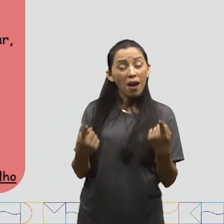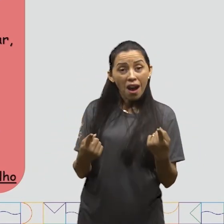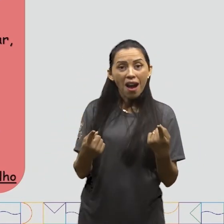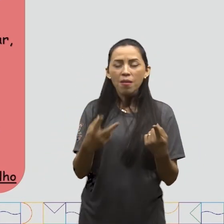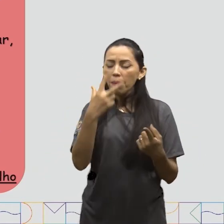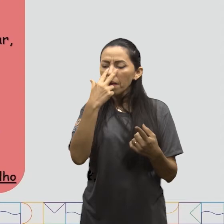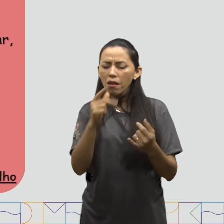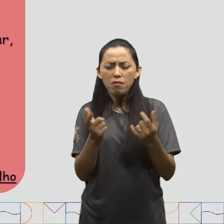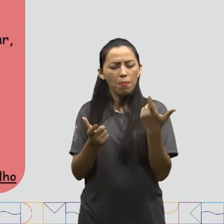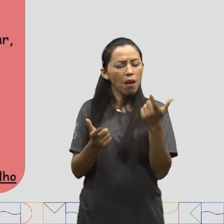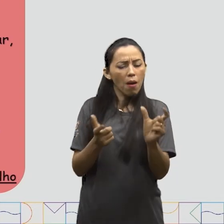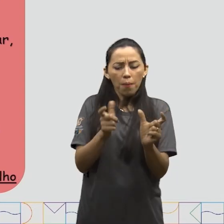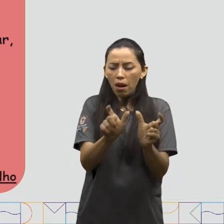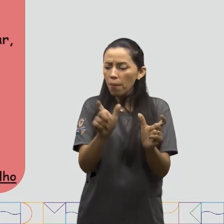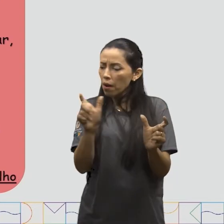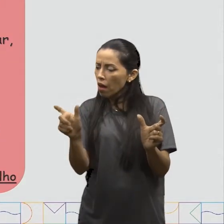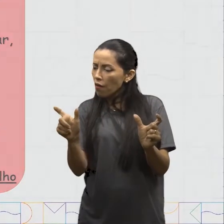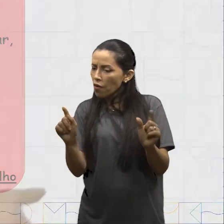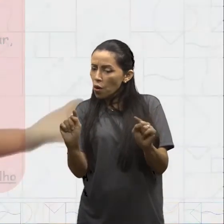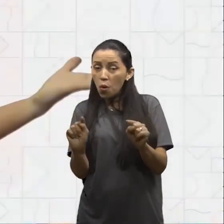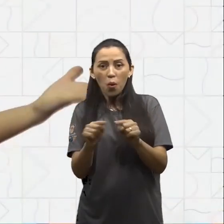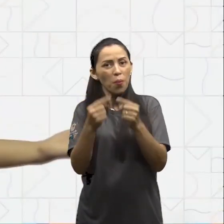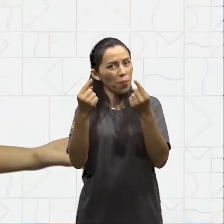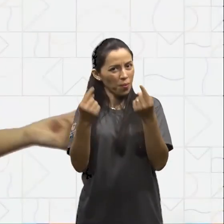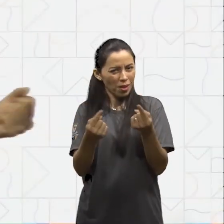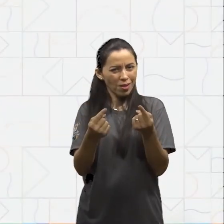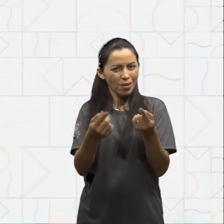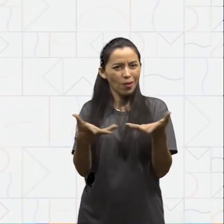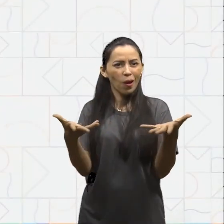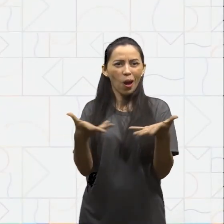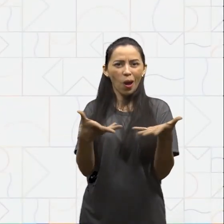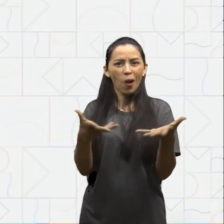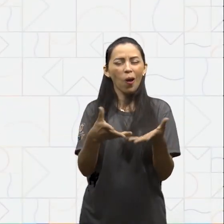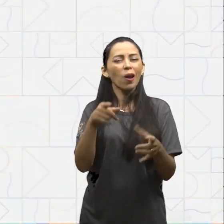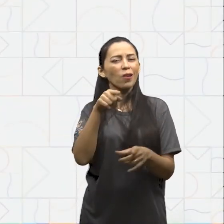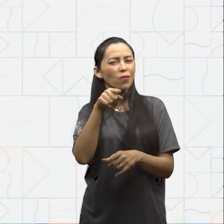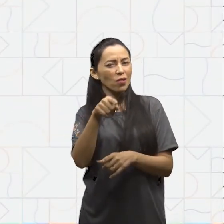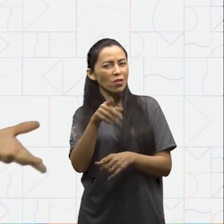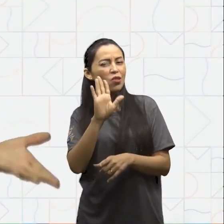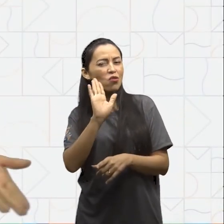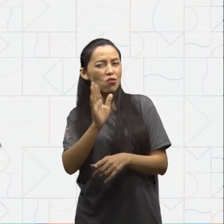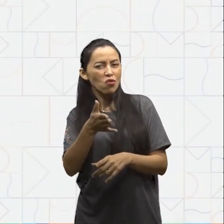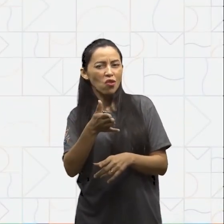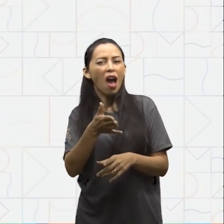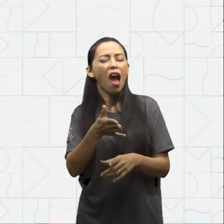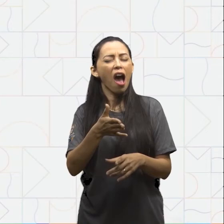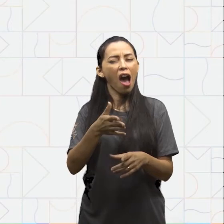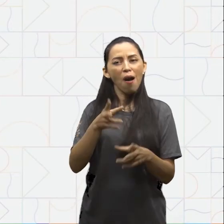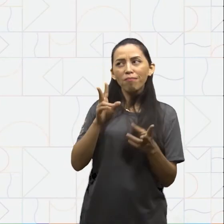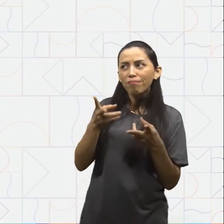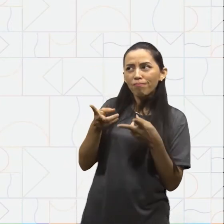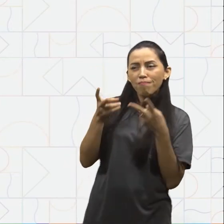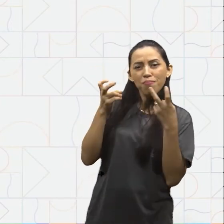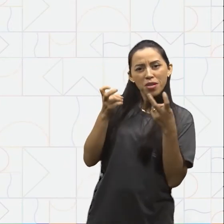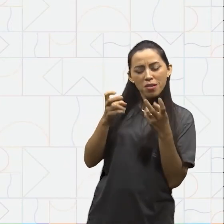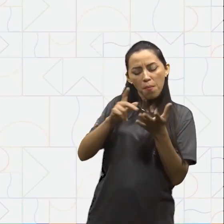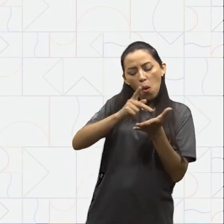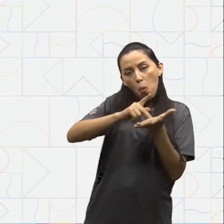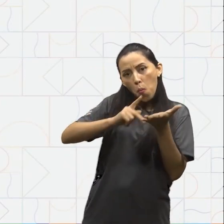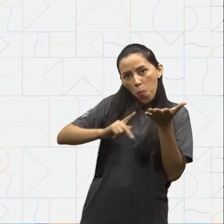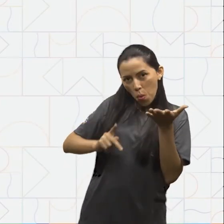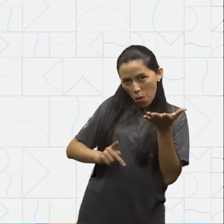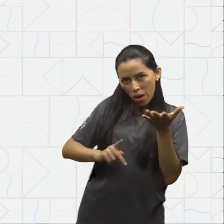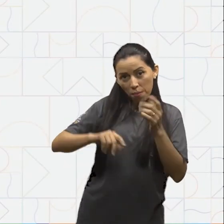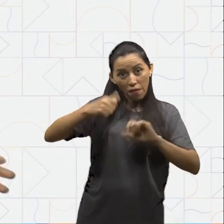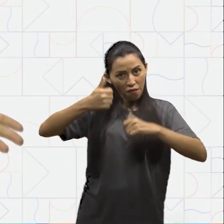que as palavras combinam, não é mesmo? Agora que você já apreciou poemas circenses e os